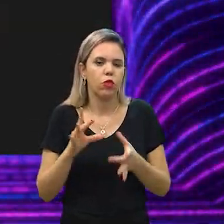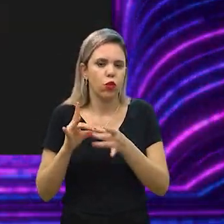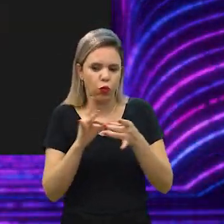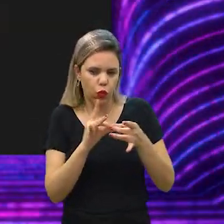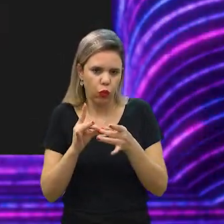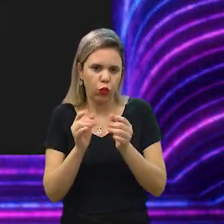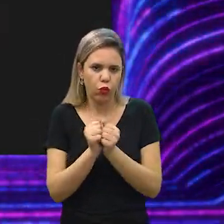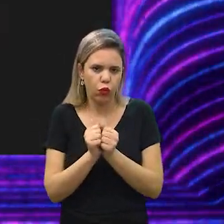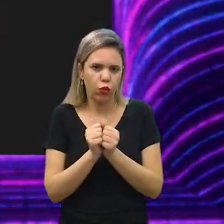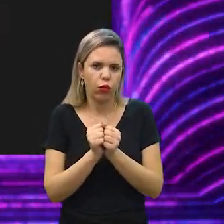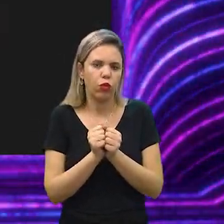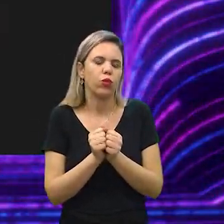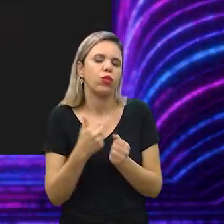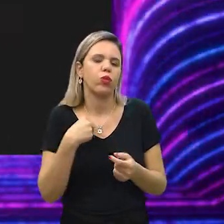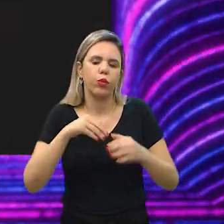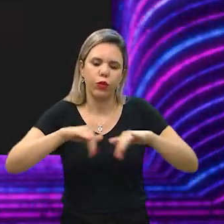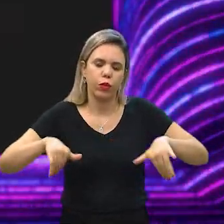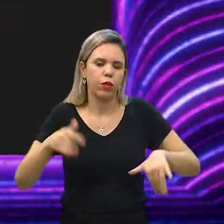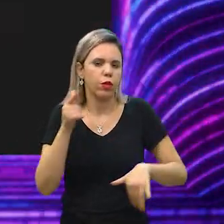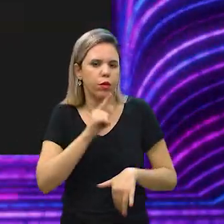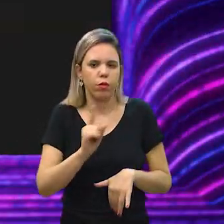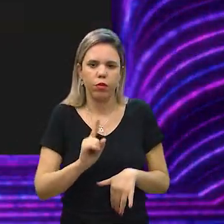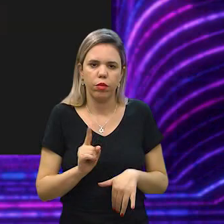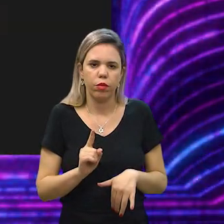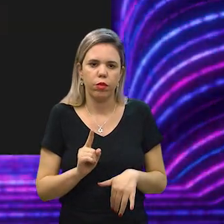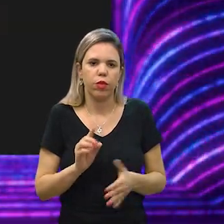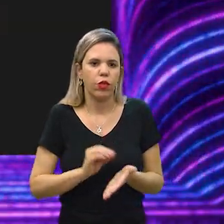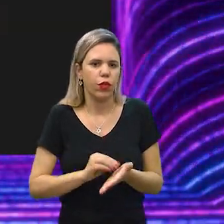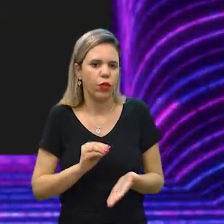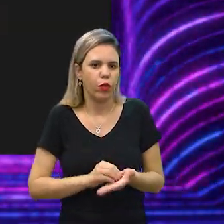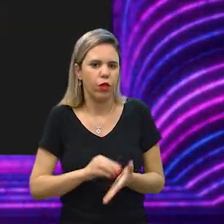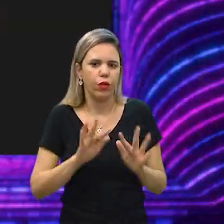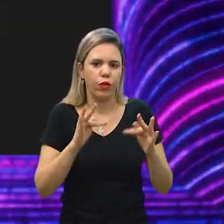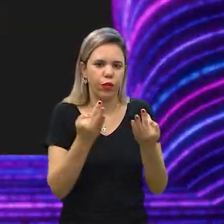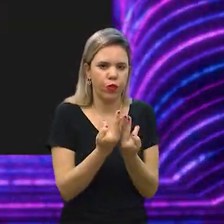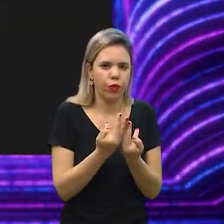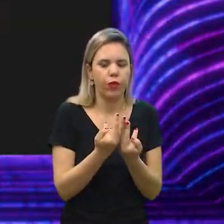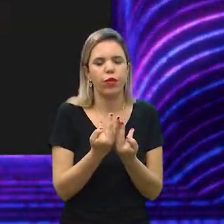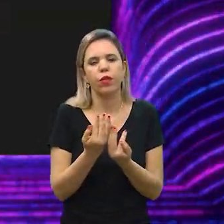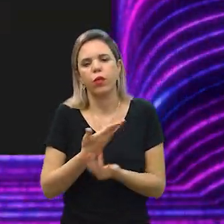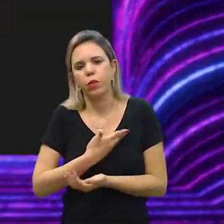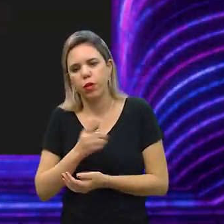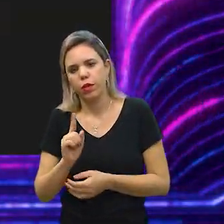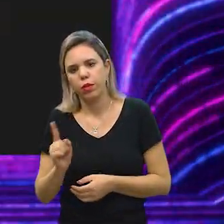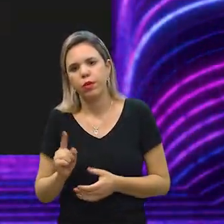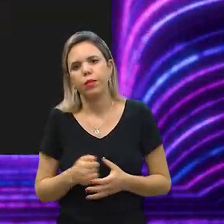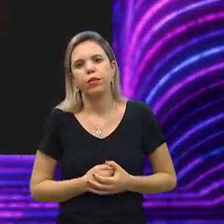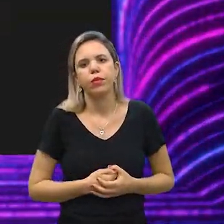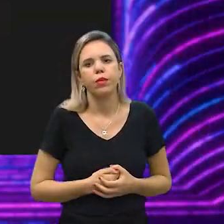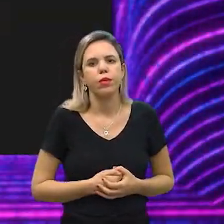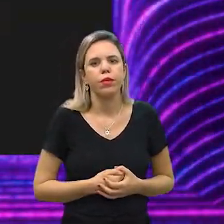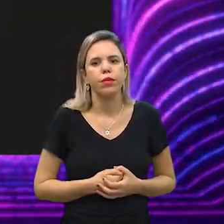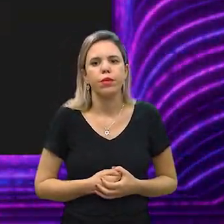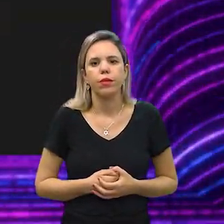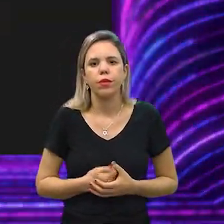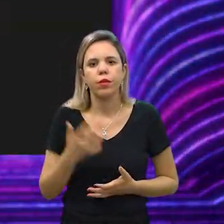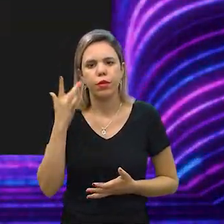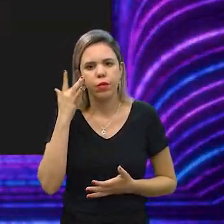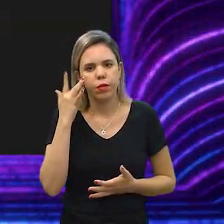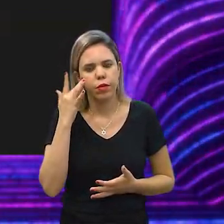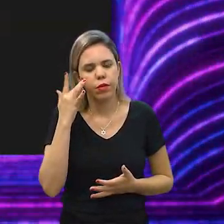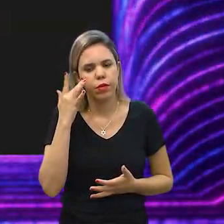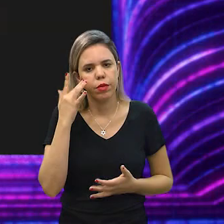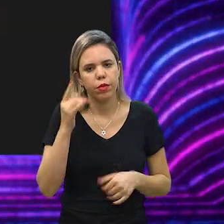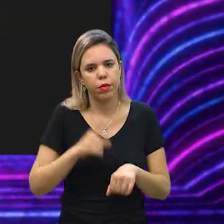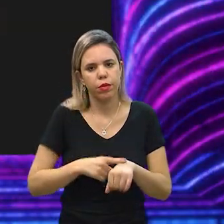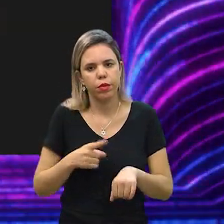outro. E claro que a gente não consegue viver sem a nossa família, sem nossos amigos. E acho que